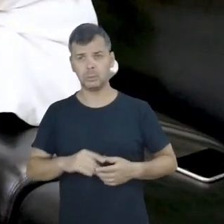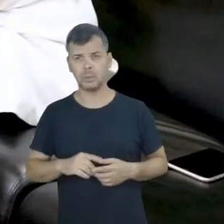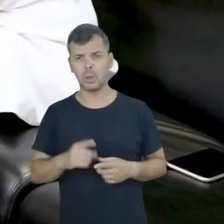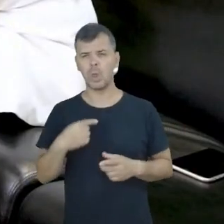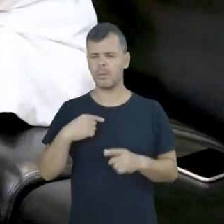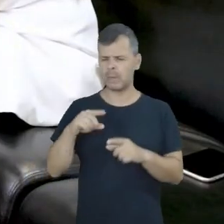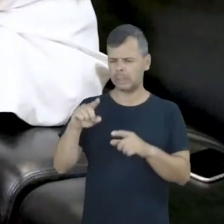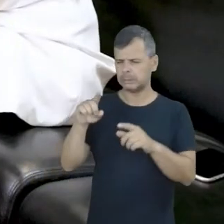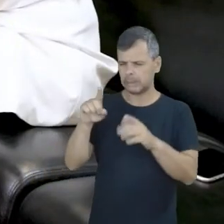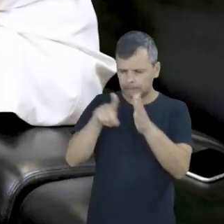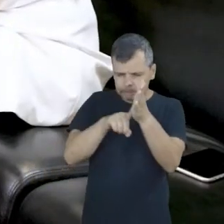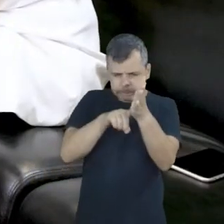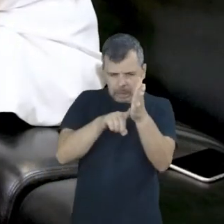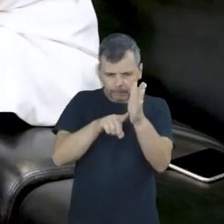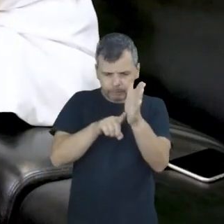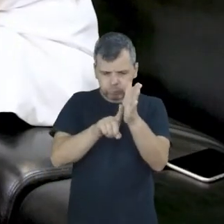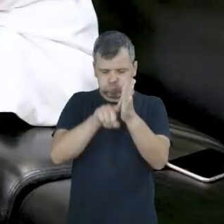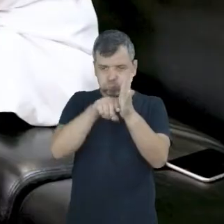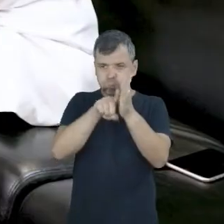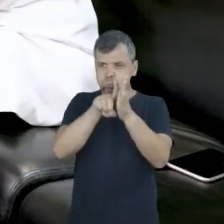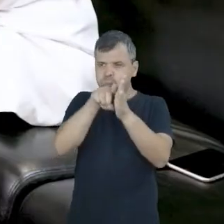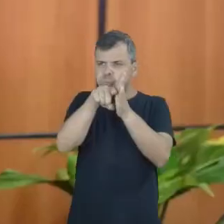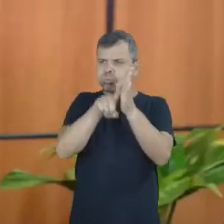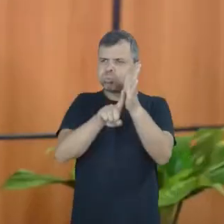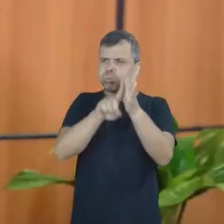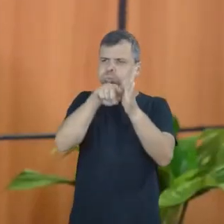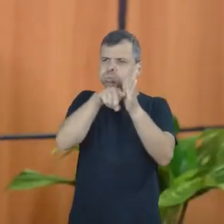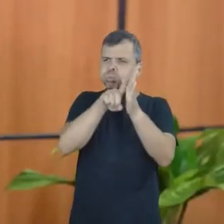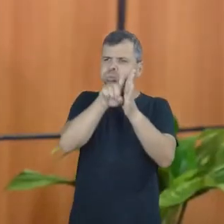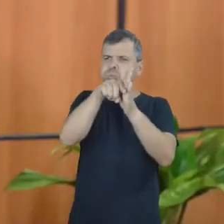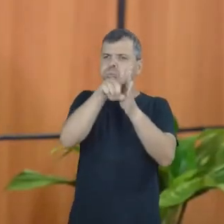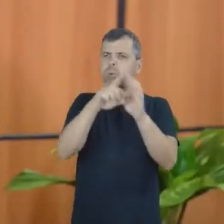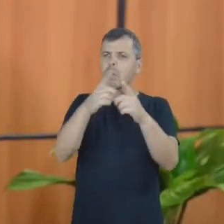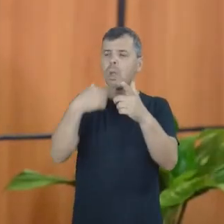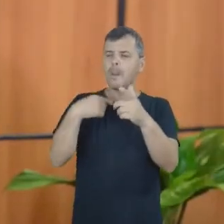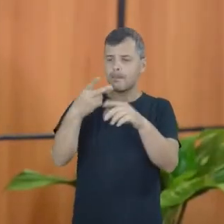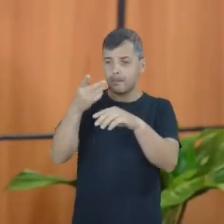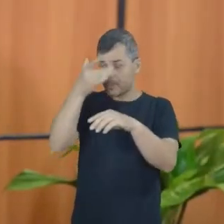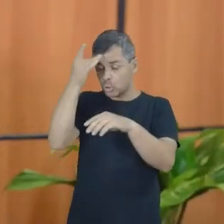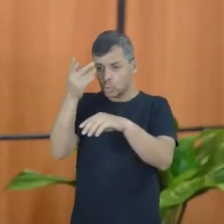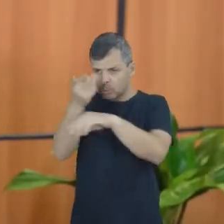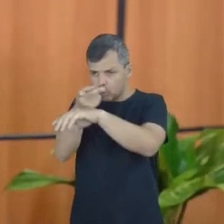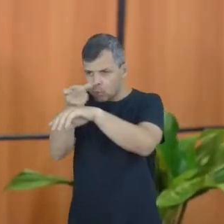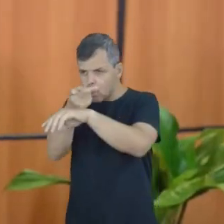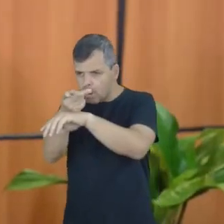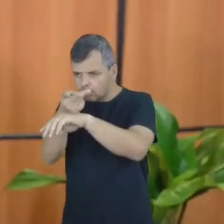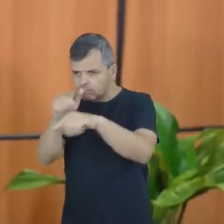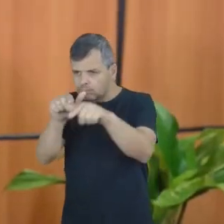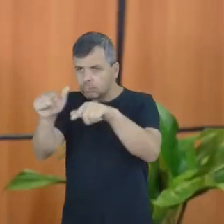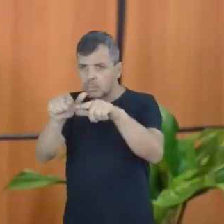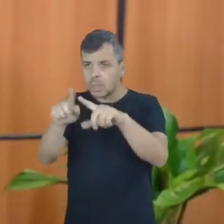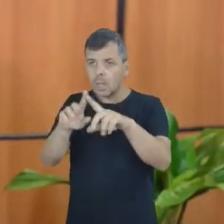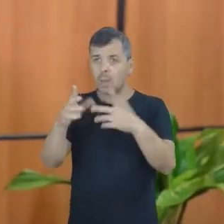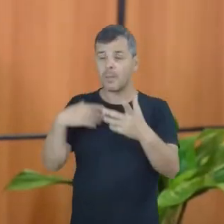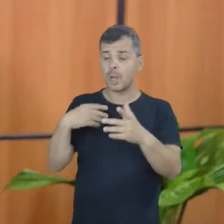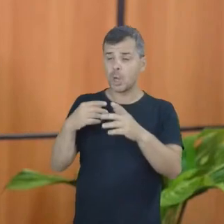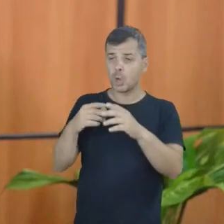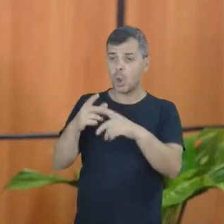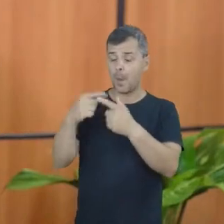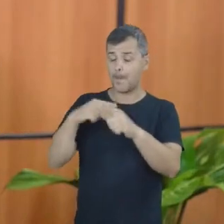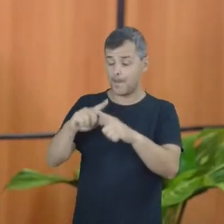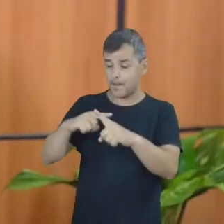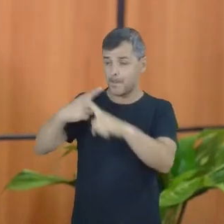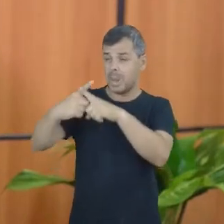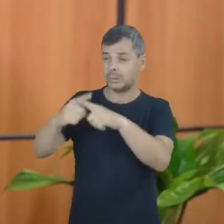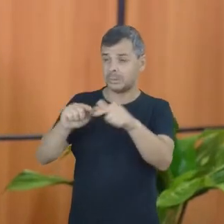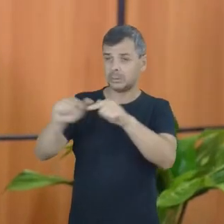o indicador de emprego, de desemprego, ele mede a quantidade de pessoas que estão procurando emprego. Então, eventualmente, você gera mais